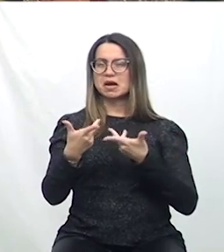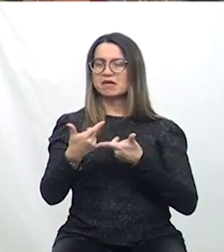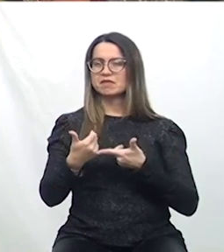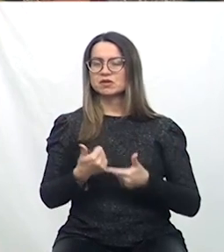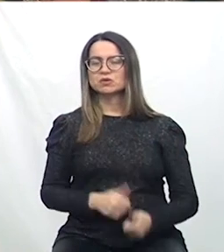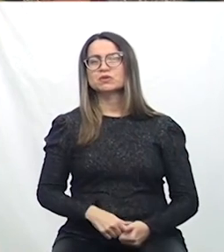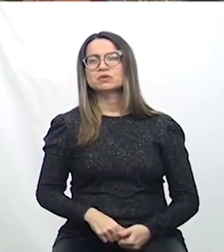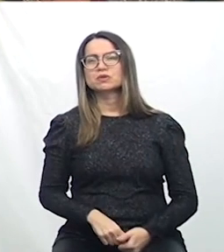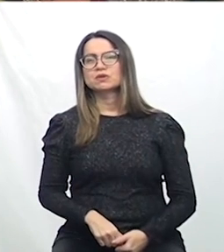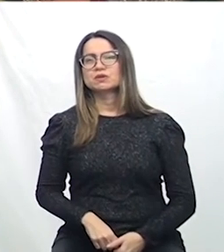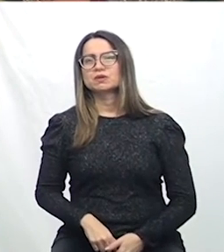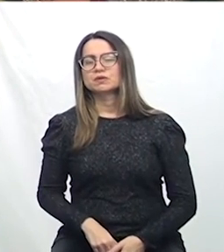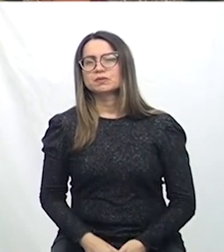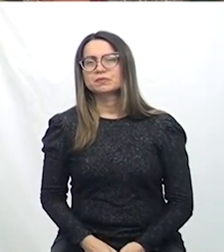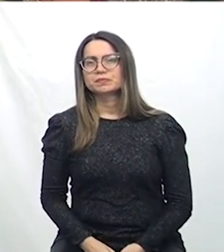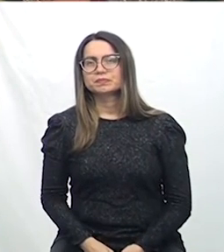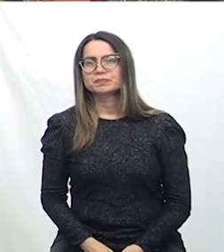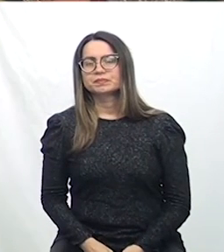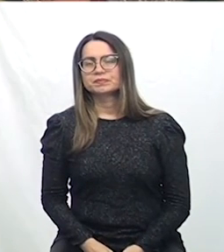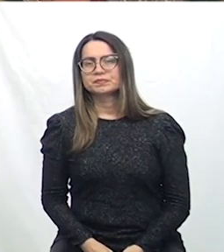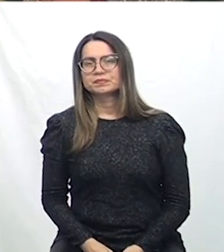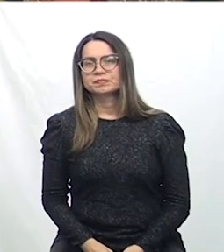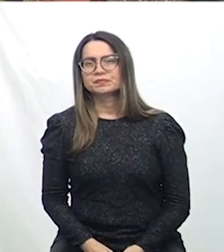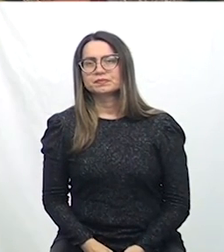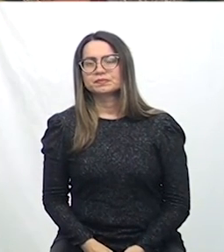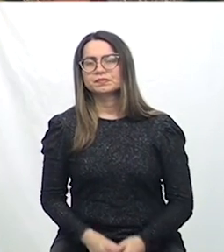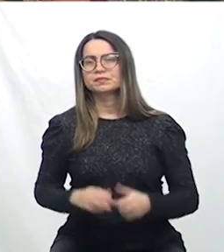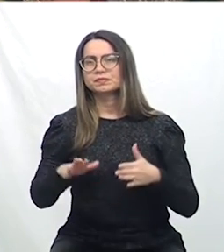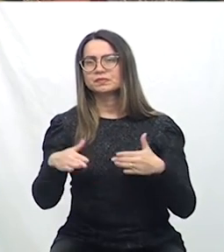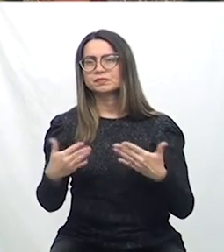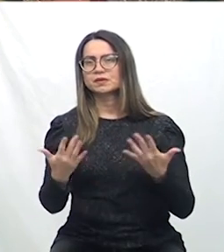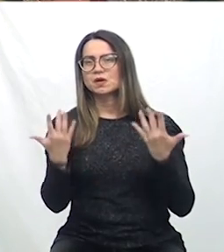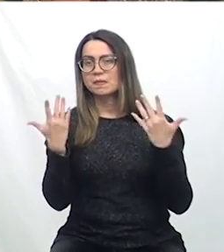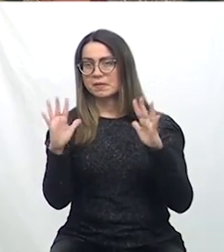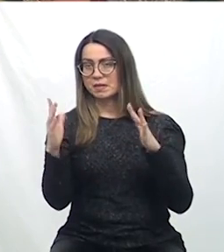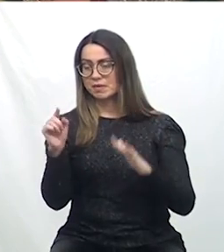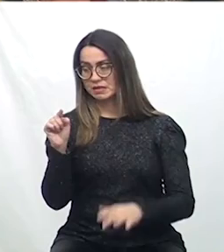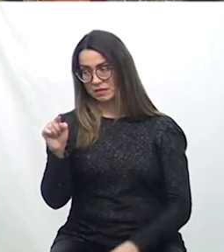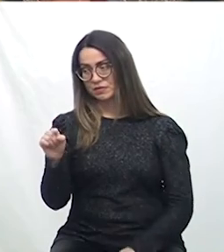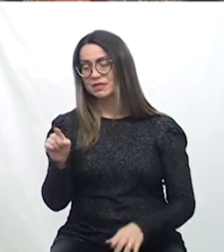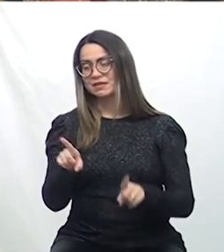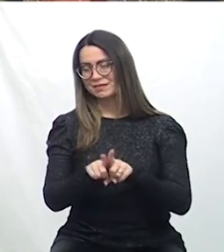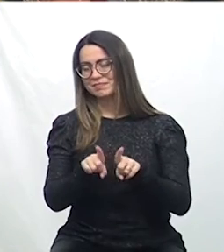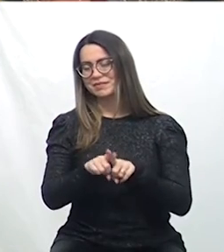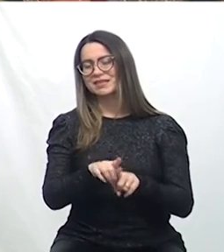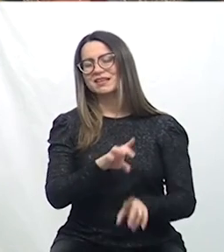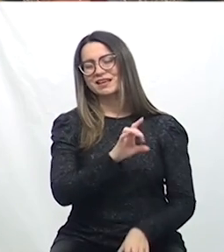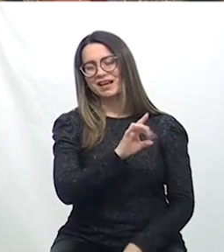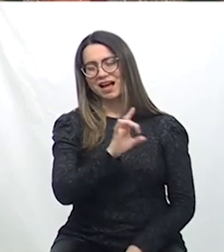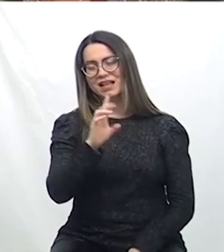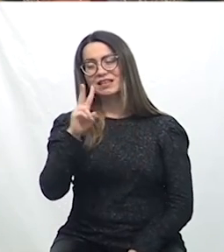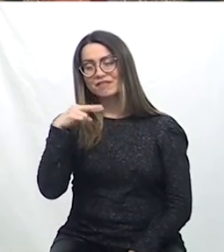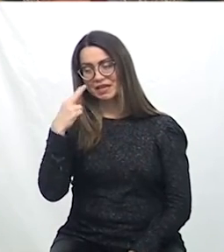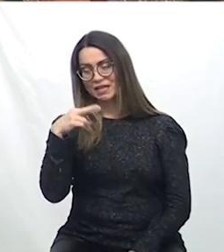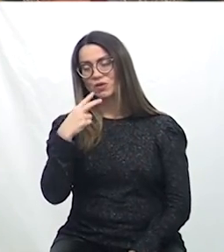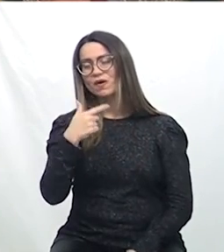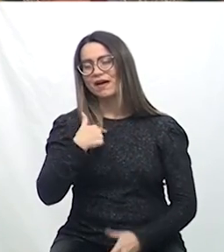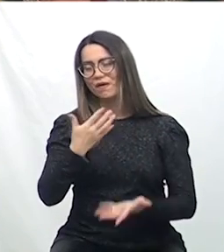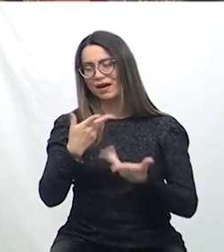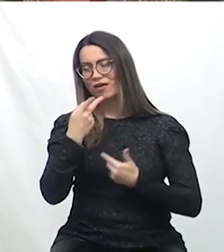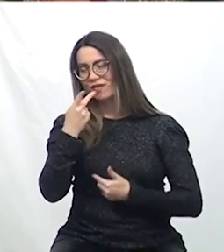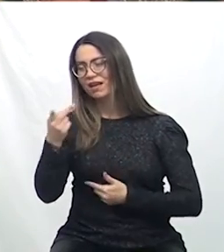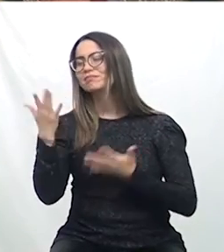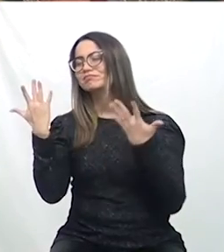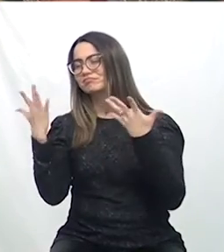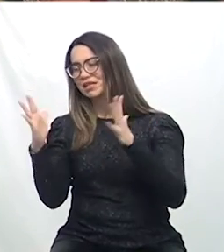Criciúma, inéditos também, né? Então, parabéns a você em nome de todos os vereadores e de toda a população